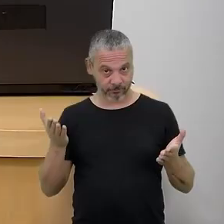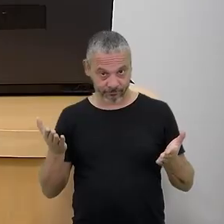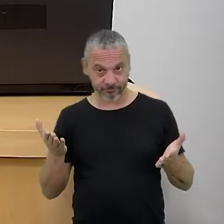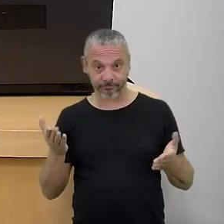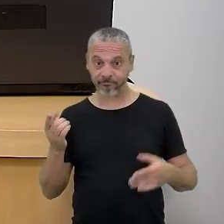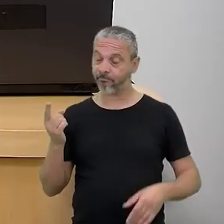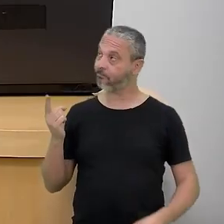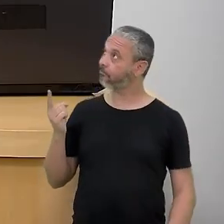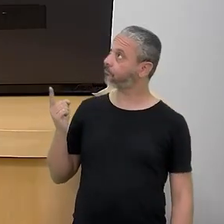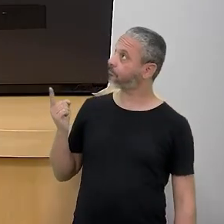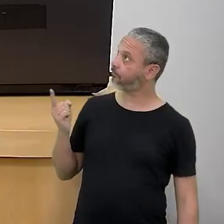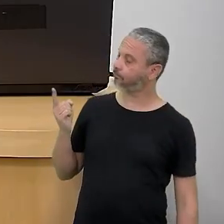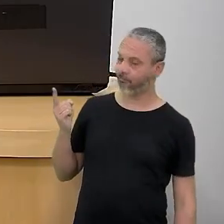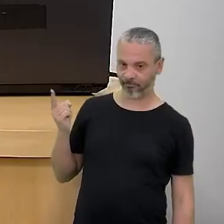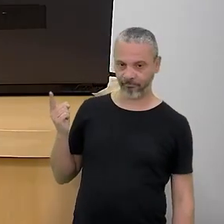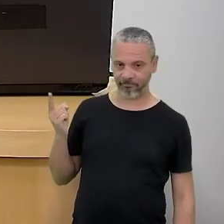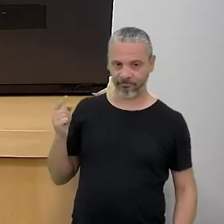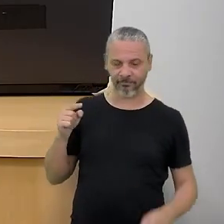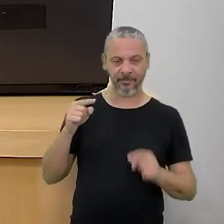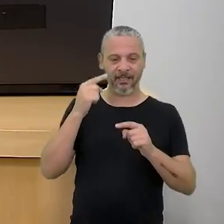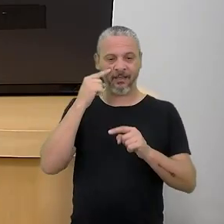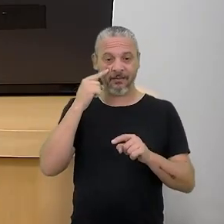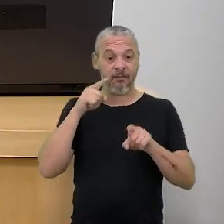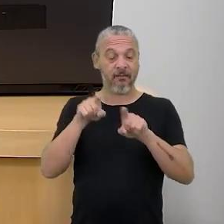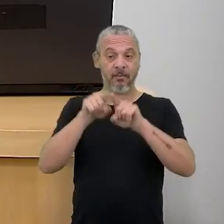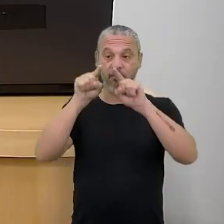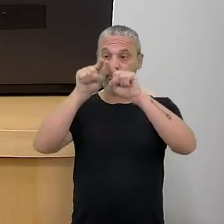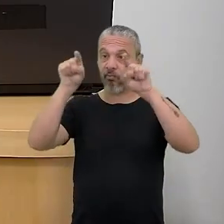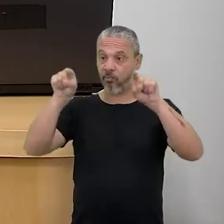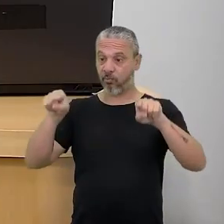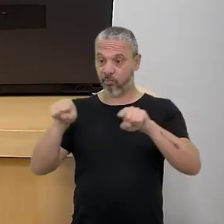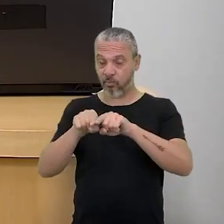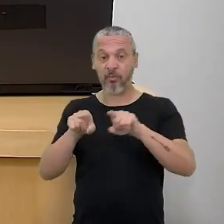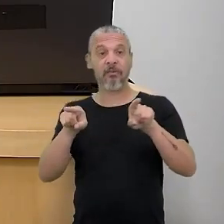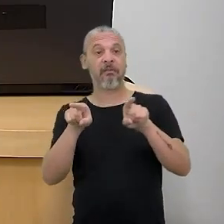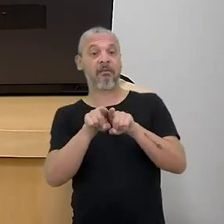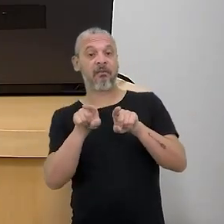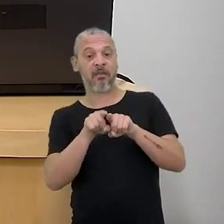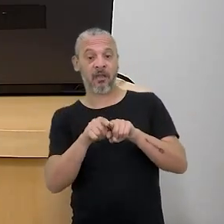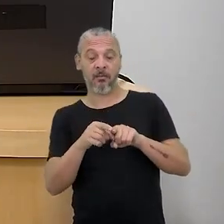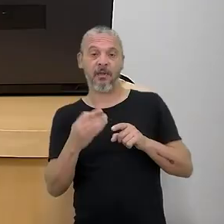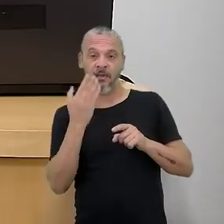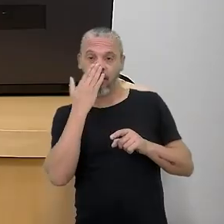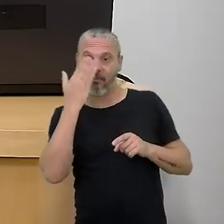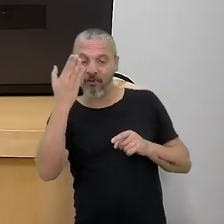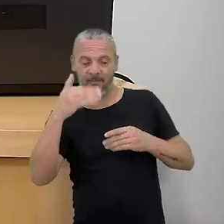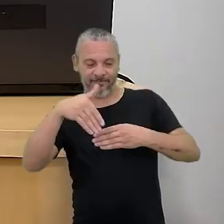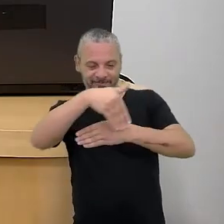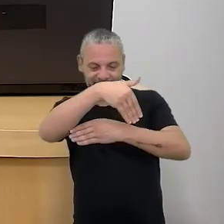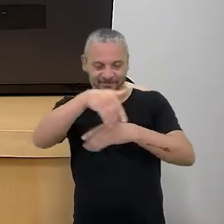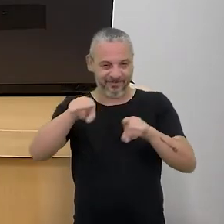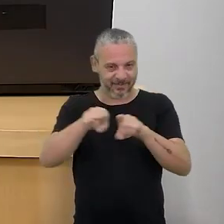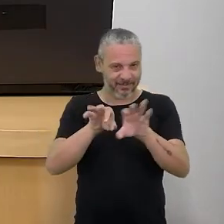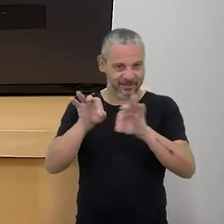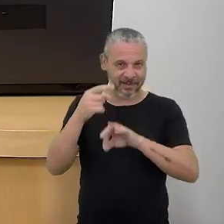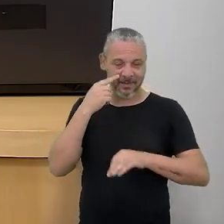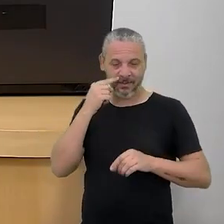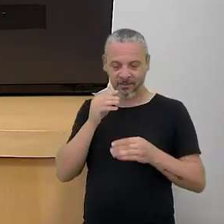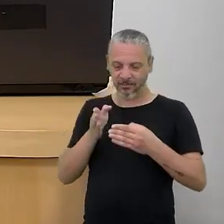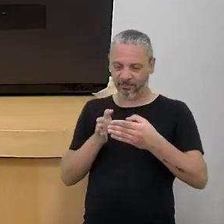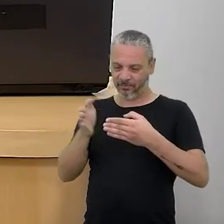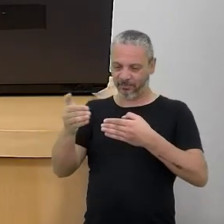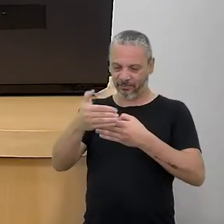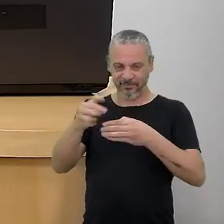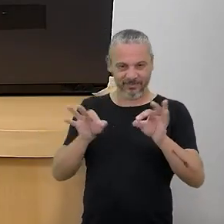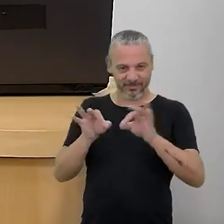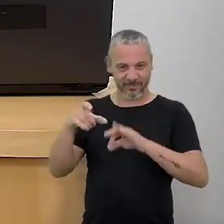na lateral, que não tem um tamanho específico, quanto o corte frontal, que esse sim tem um corte específico, nós vamos passar para